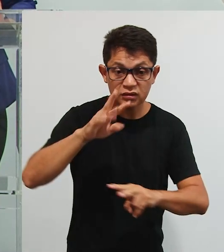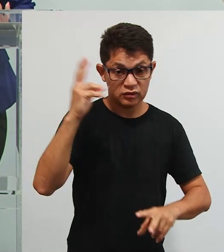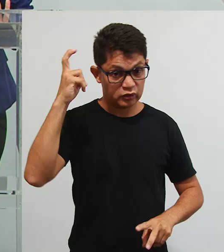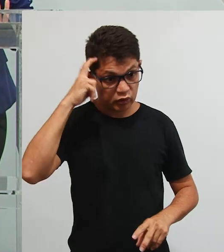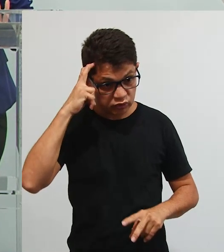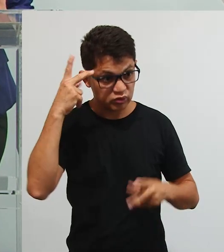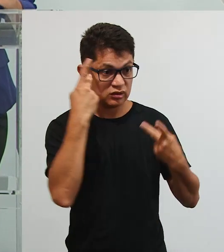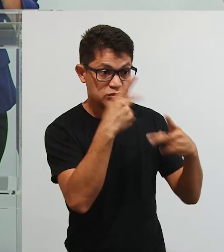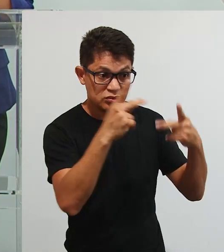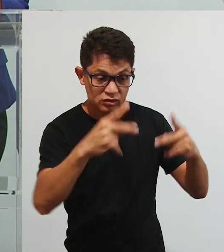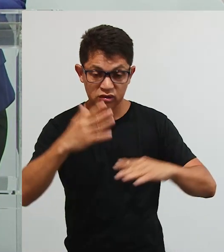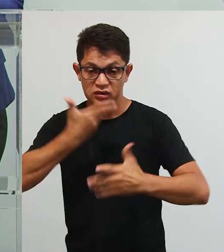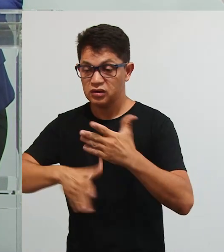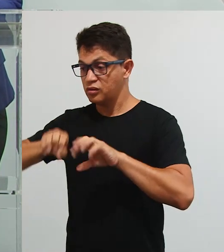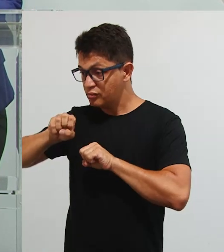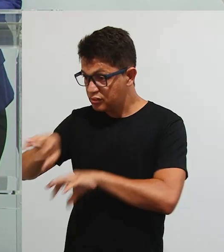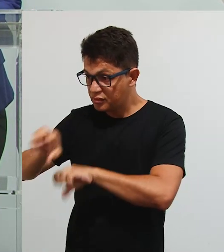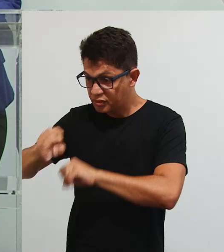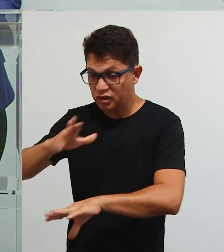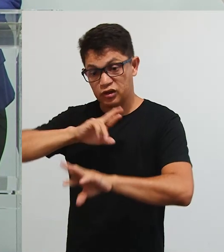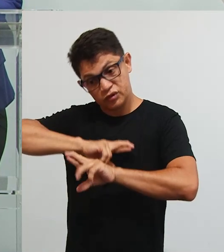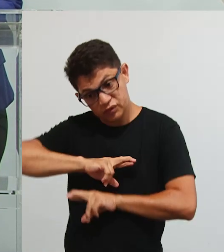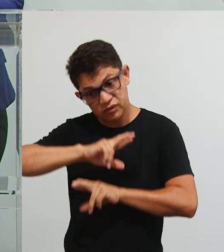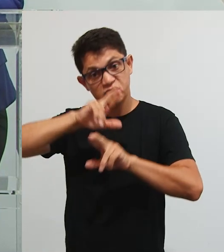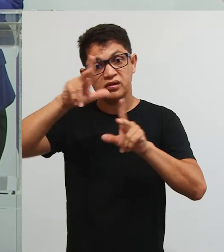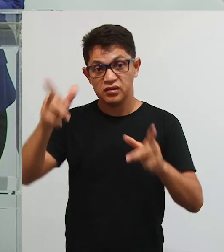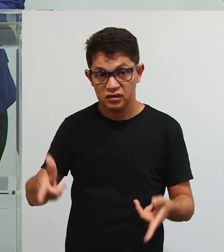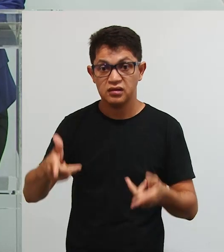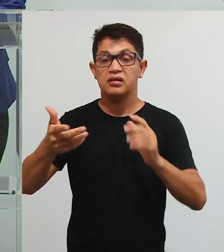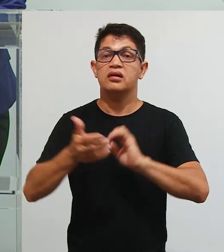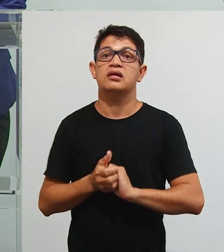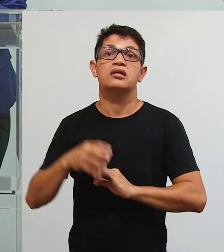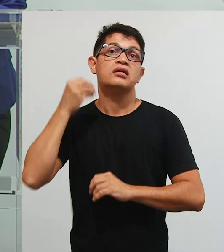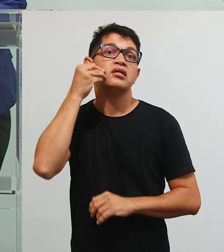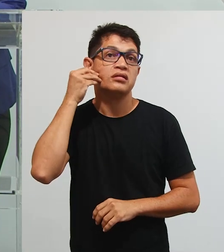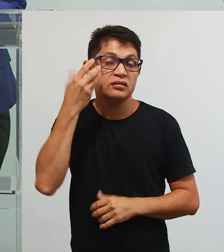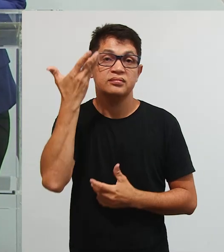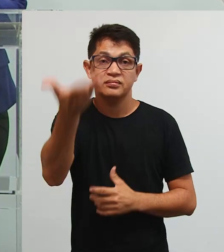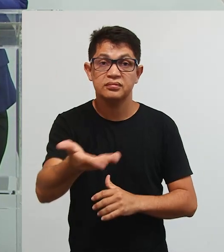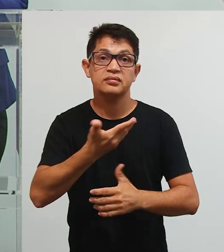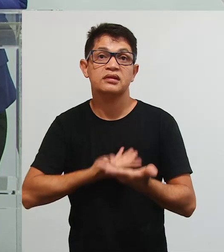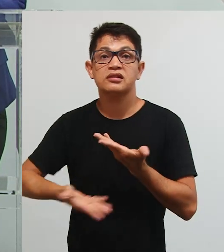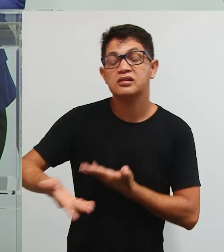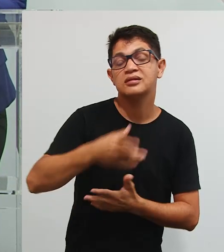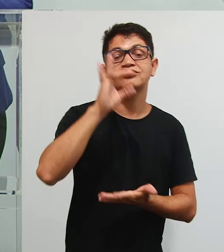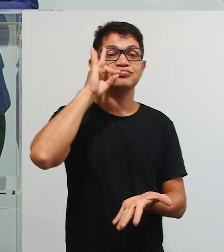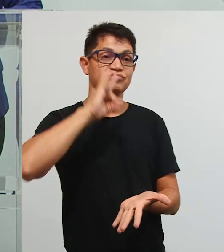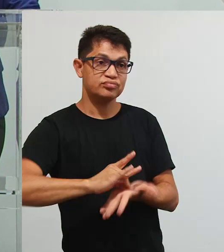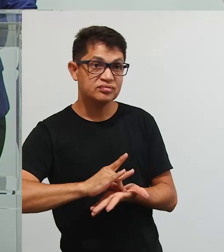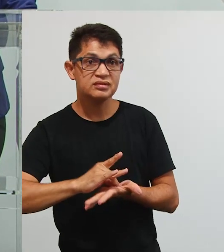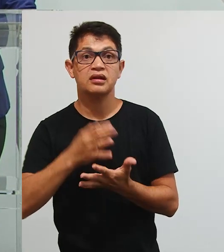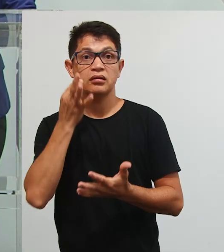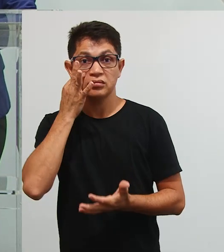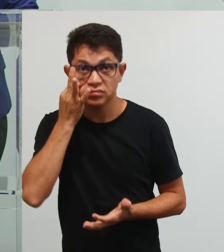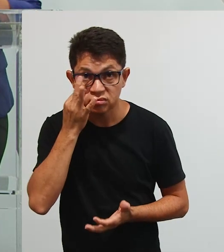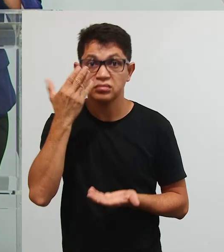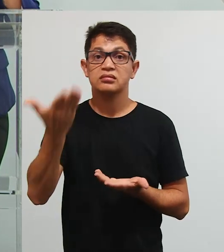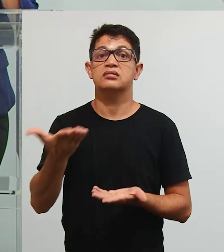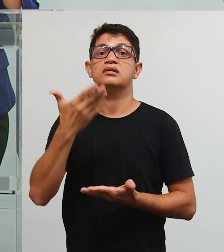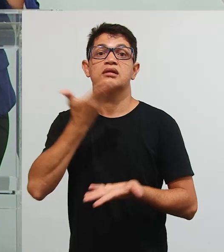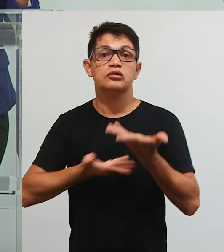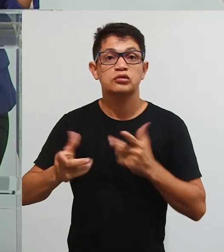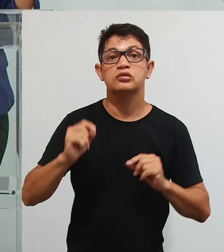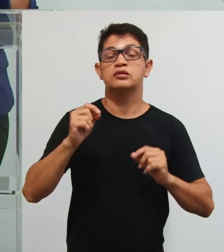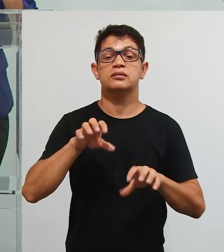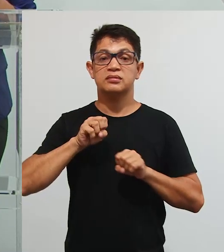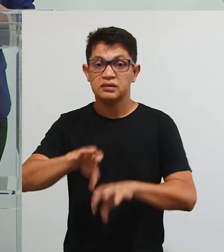questões culturais para poder levar uma educação que pelo menos se aproxime da realidade deles, né? Então,